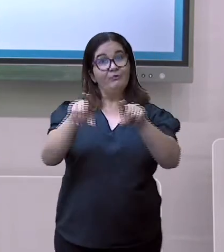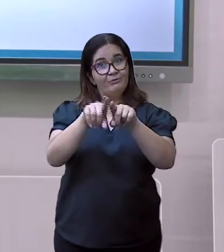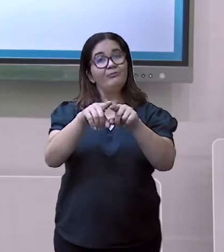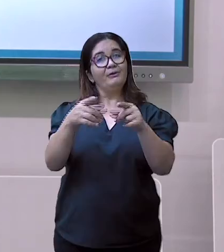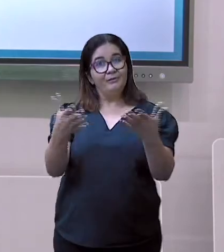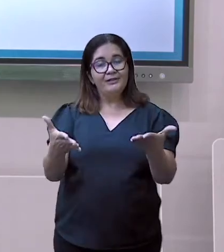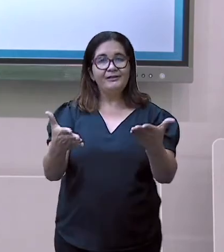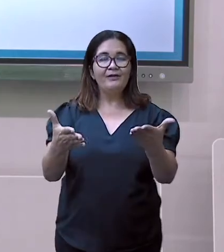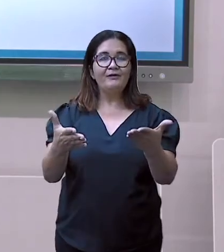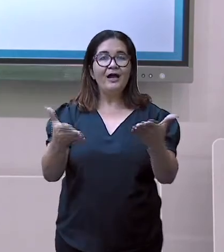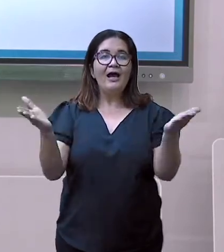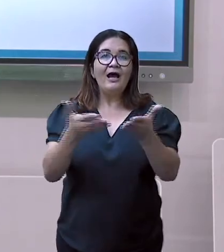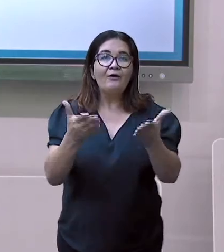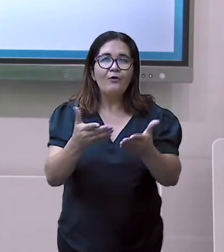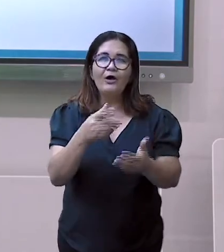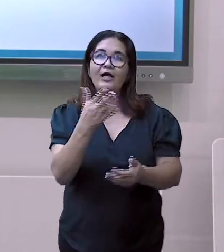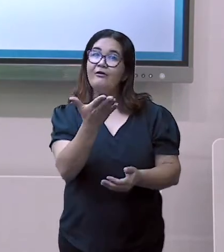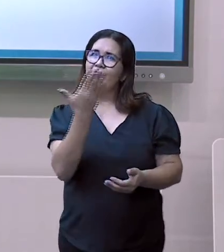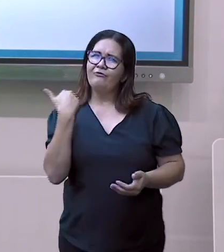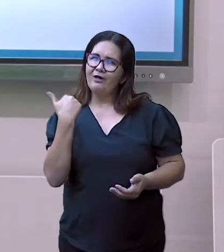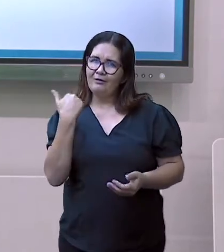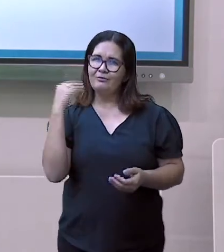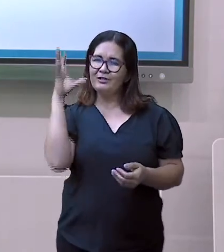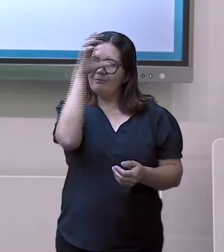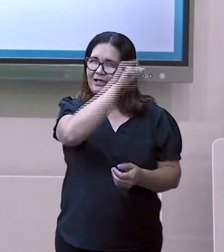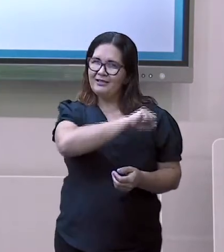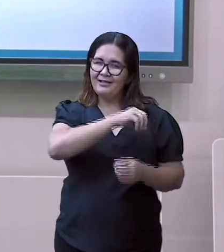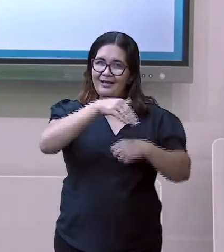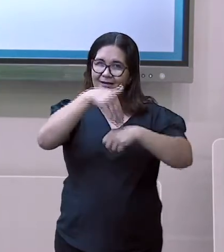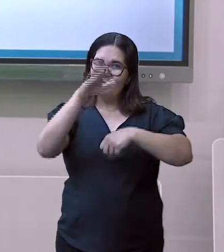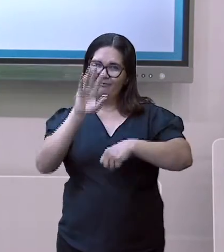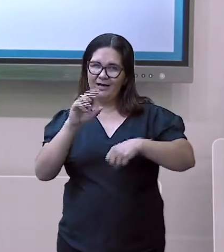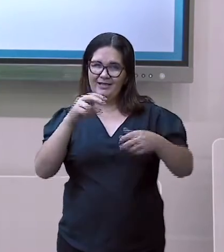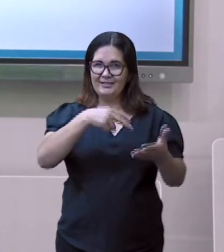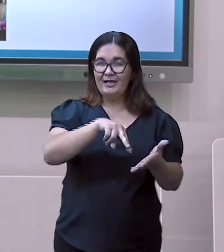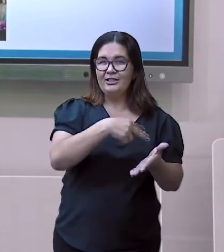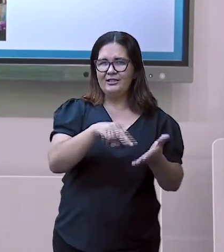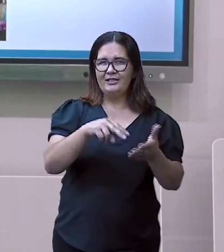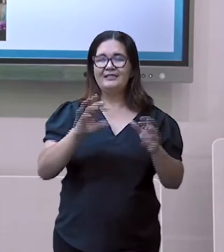as festas mais populares da nossa cultura? Vamos lá?